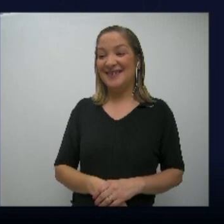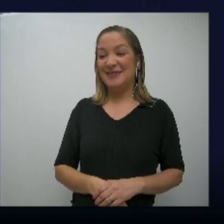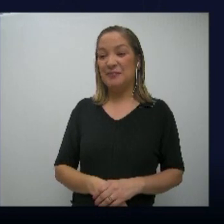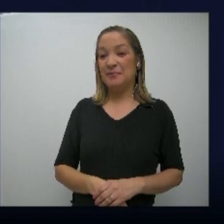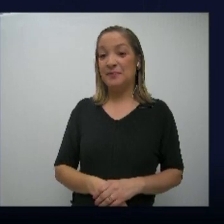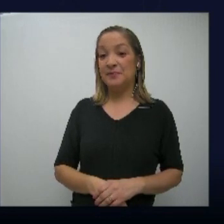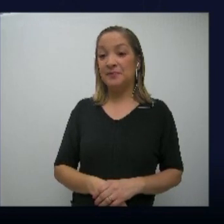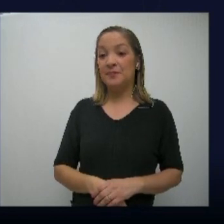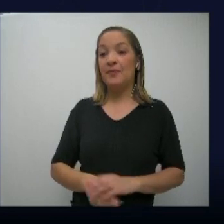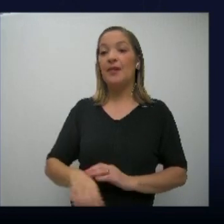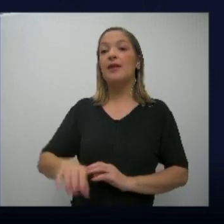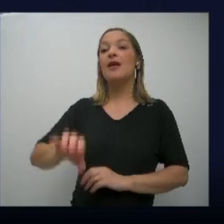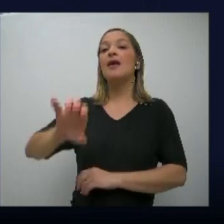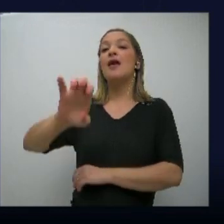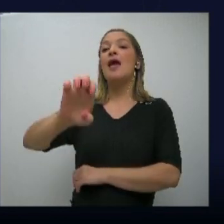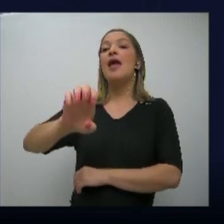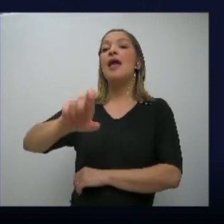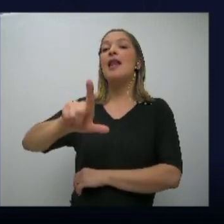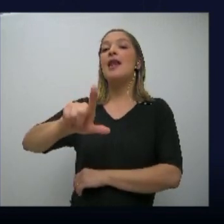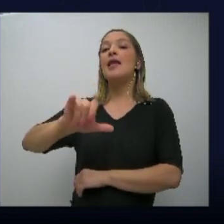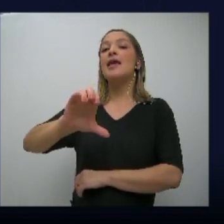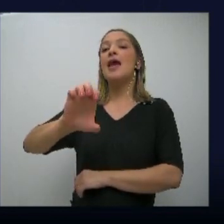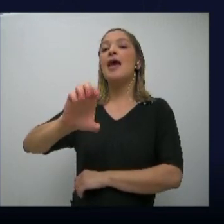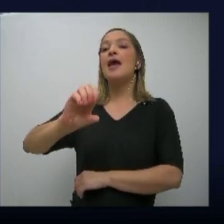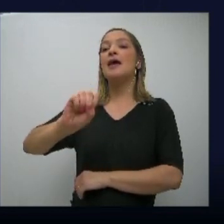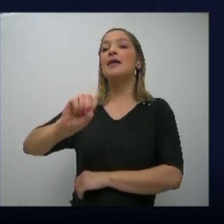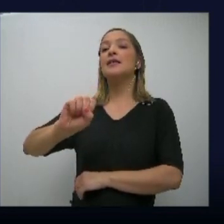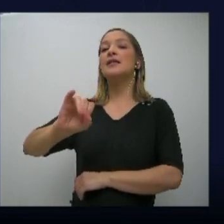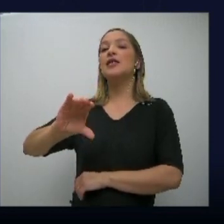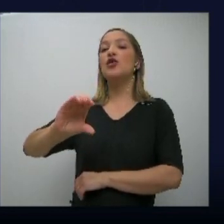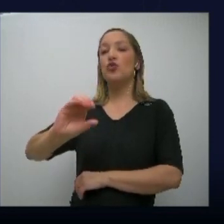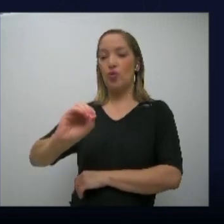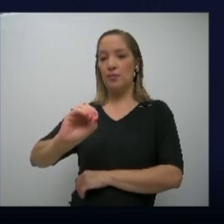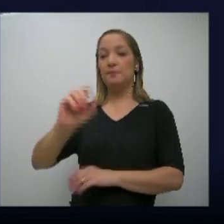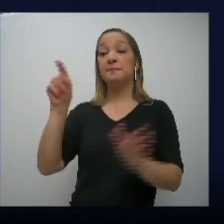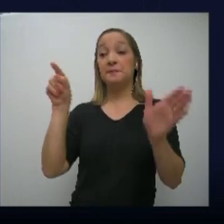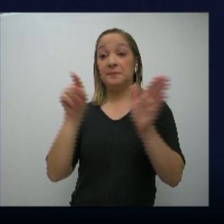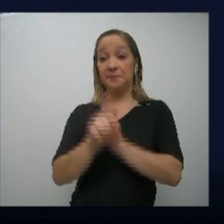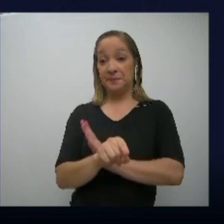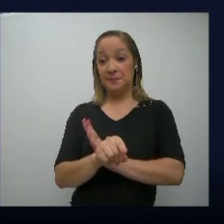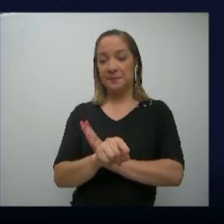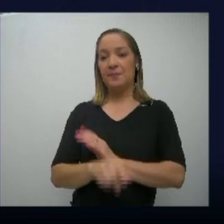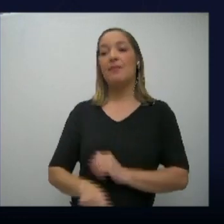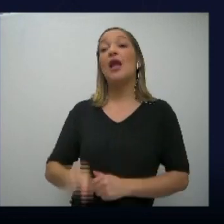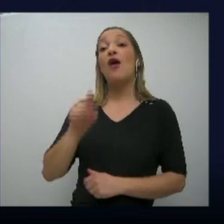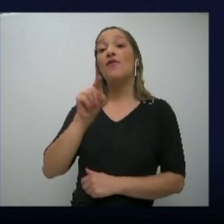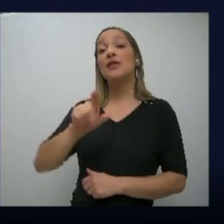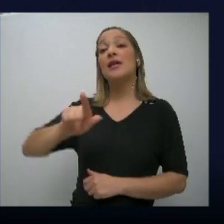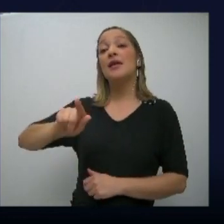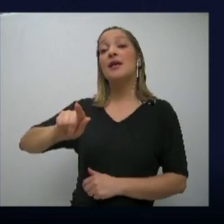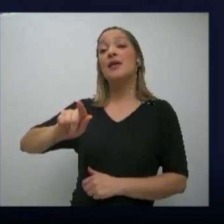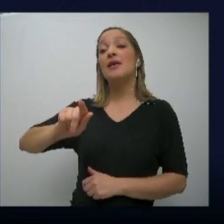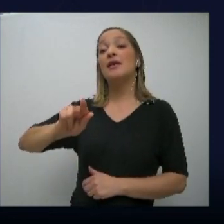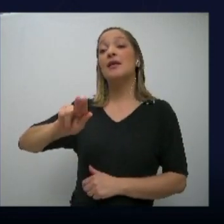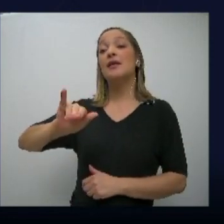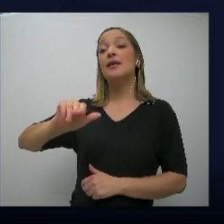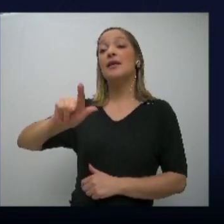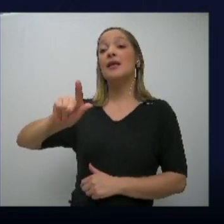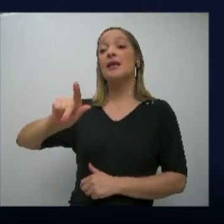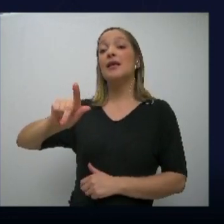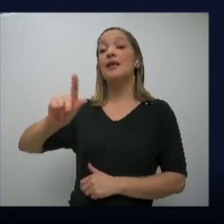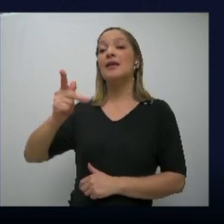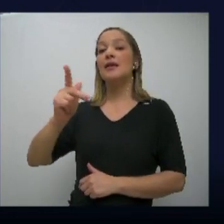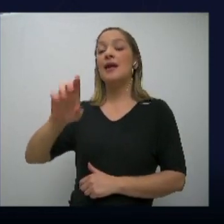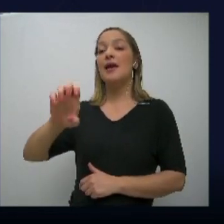e olha só eliézio aqui o Anésio Gonçalves moeda seguinte pergunta Guilherme quanto da renda fixa e